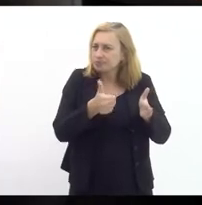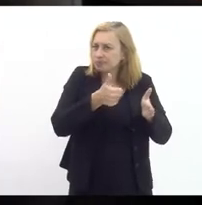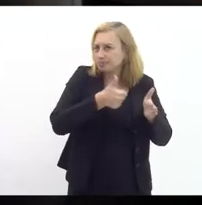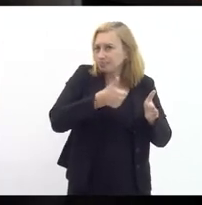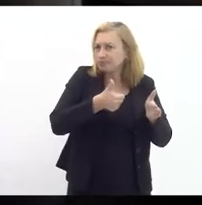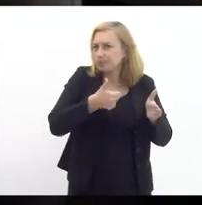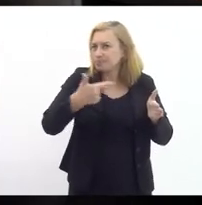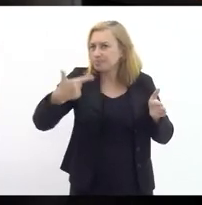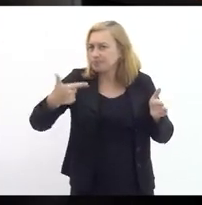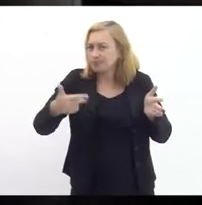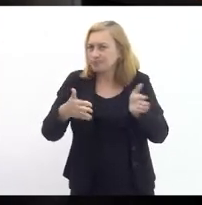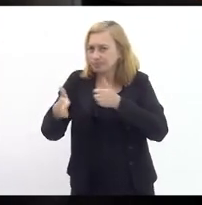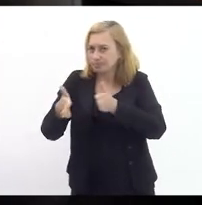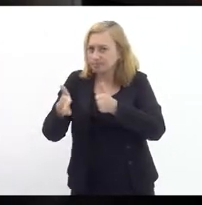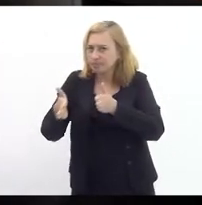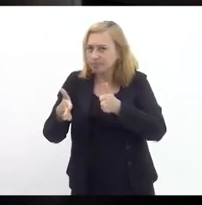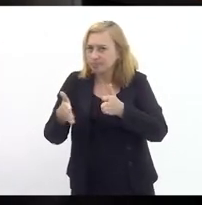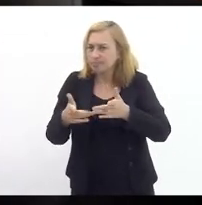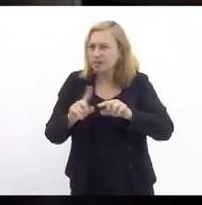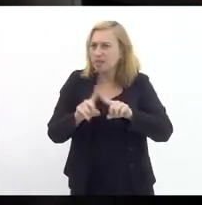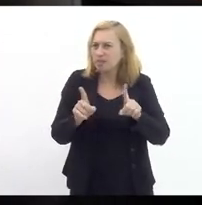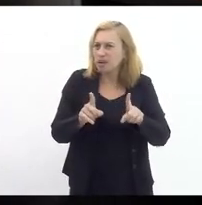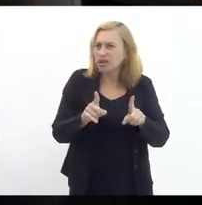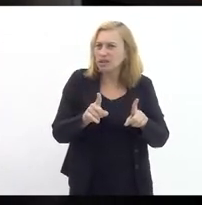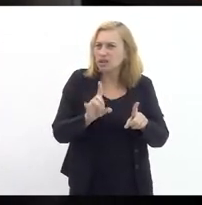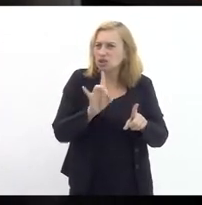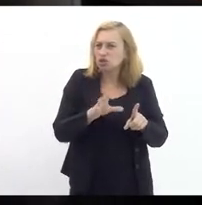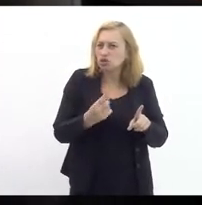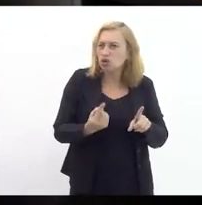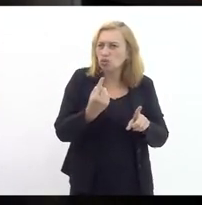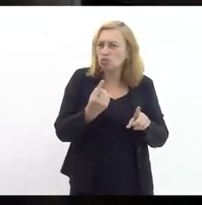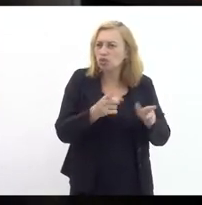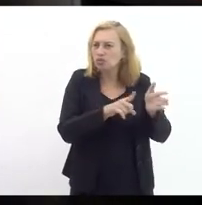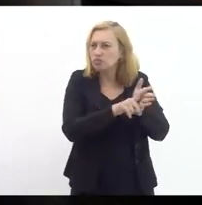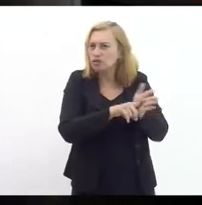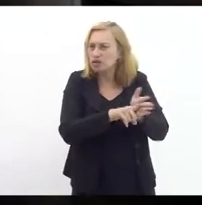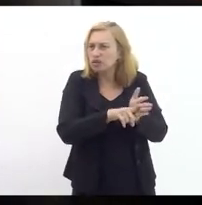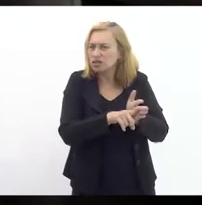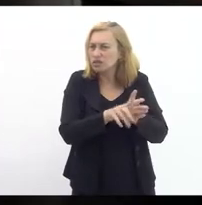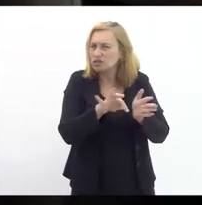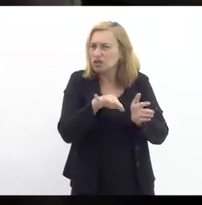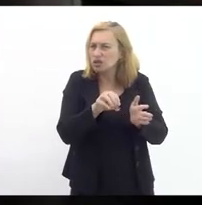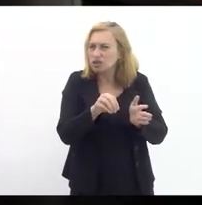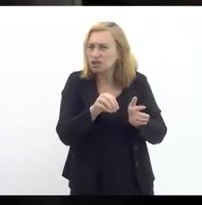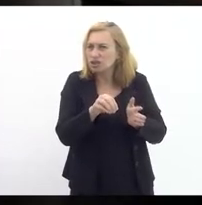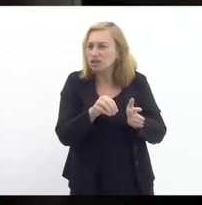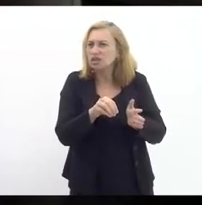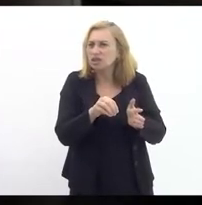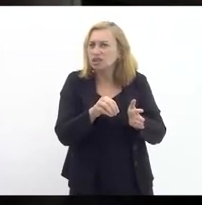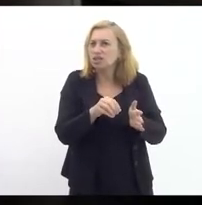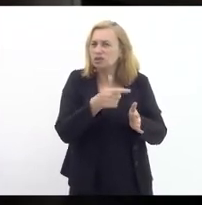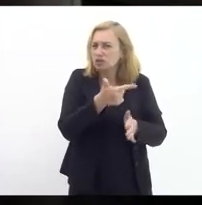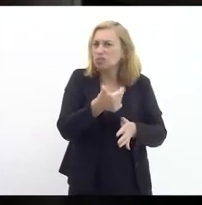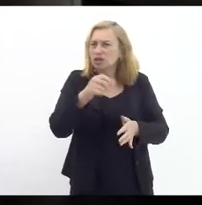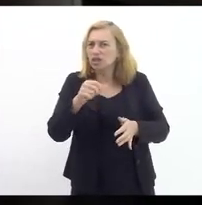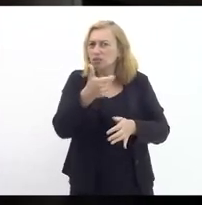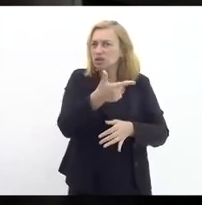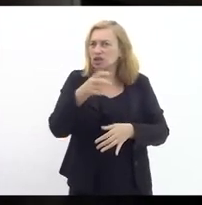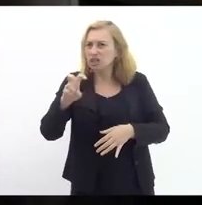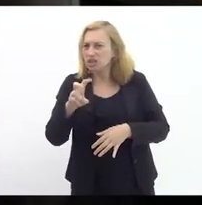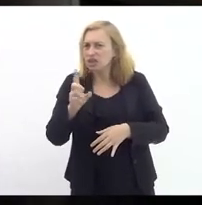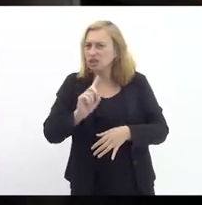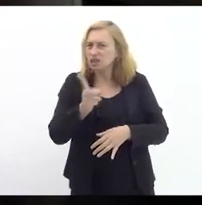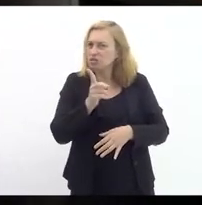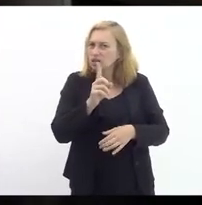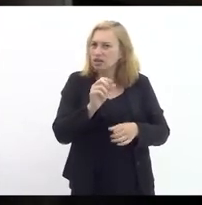fase 2, tá? Mas tinha feito só uma verificação física. A fase 1 é 2010 a 2015, isso. Isso, isso. E não tinha